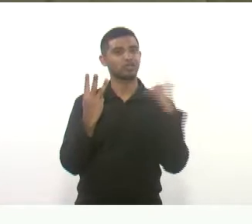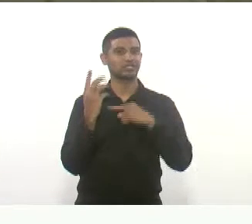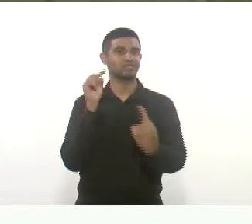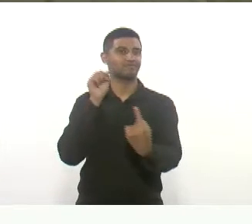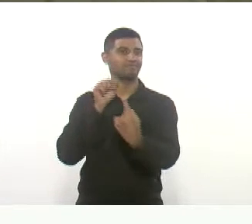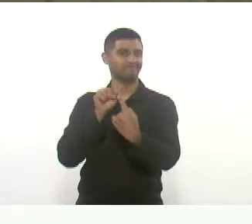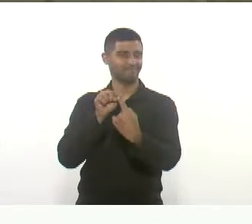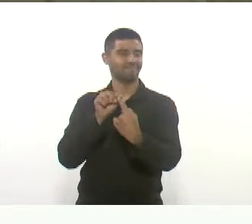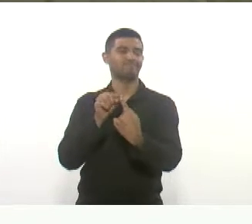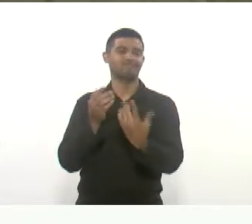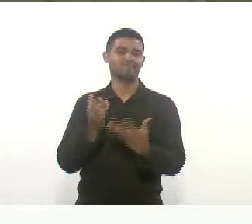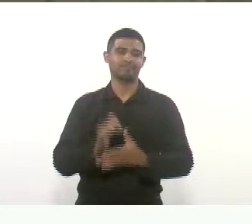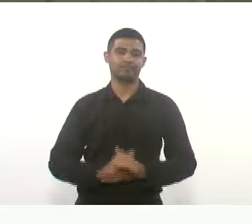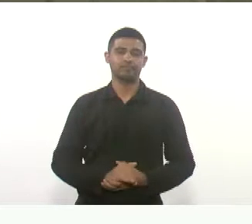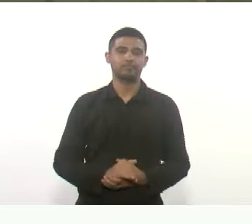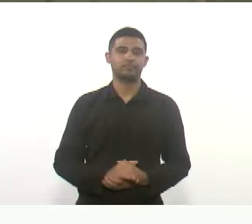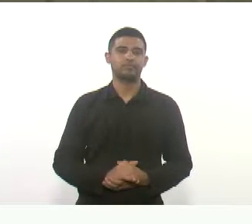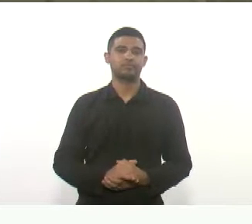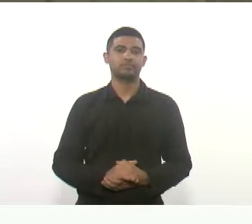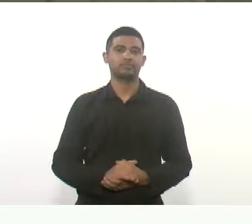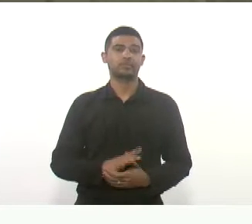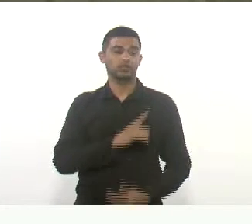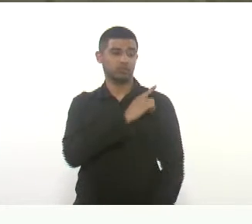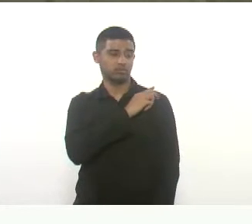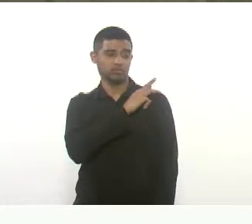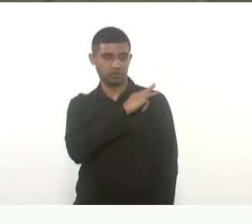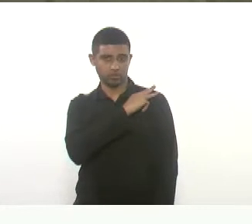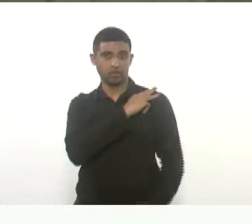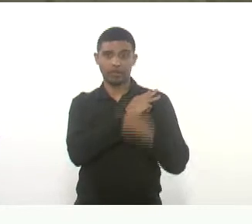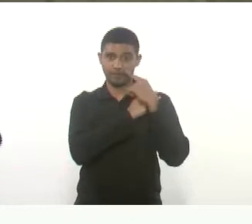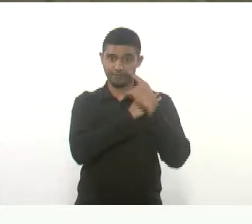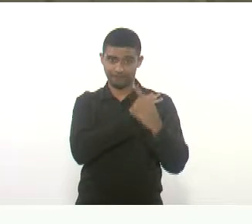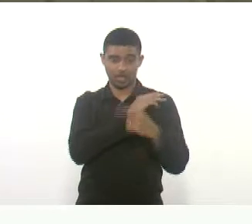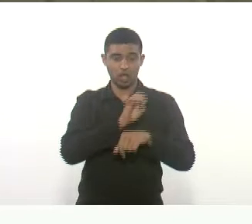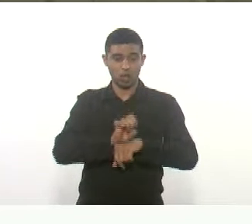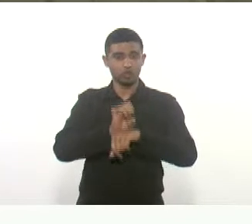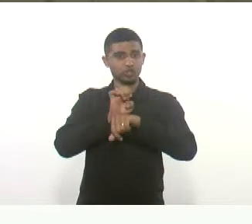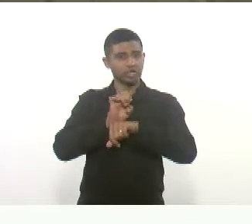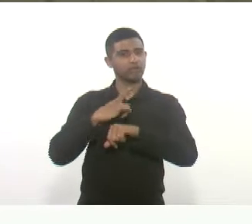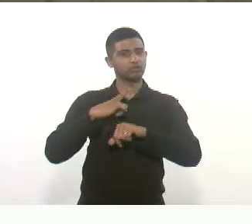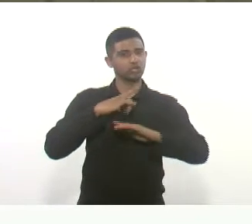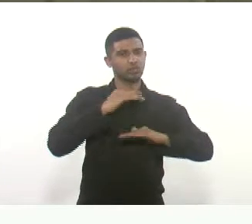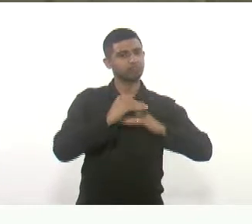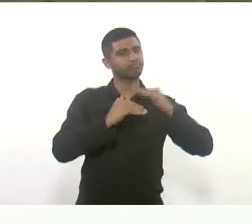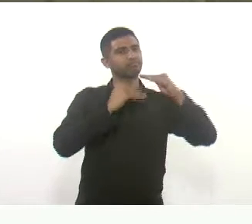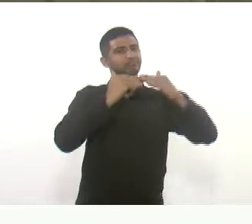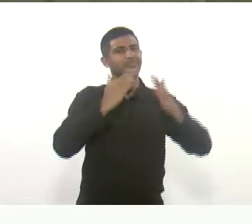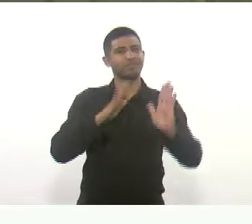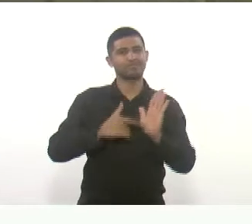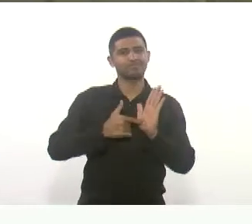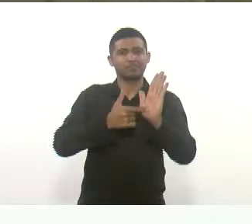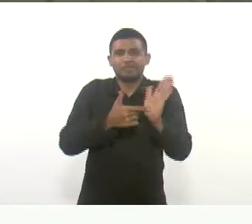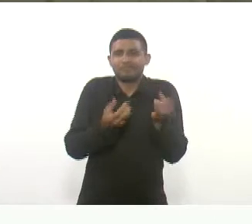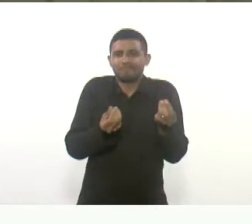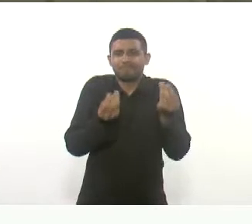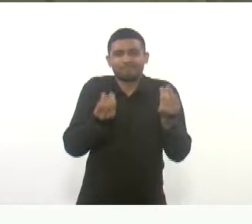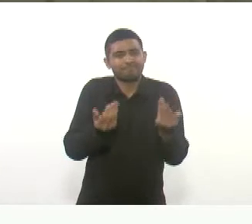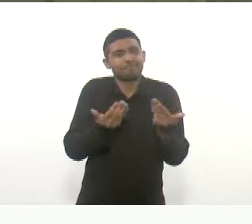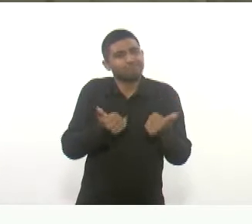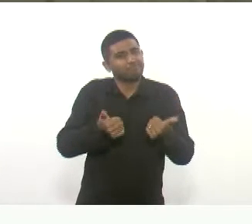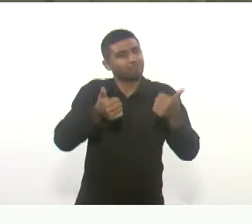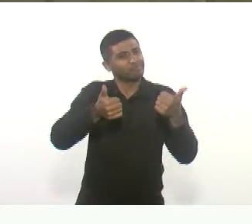meta de IDEB nos anos finais. No ensino médio, onde o Estado vinha evoluindo, né, apresentou uma evolução expressiva entre